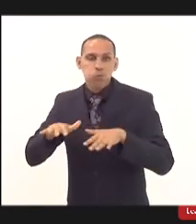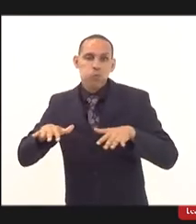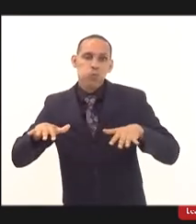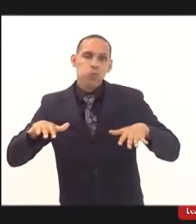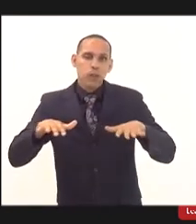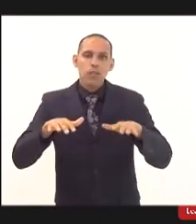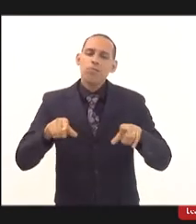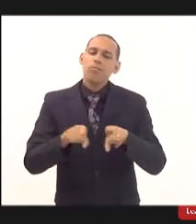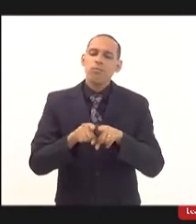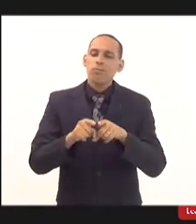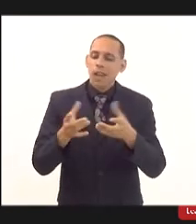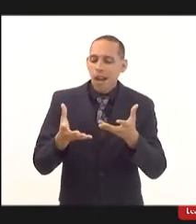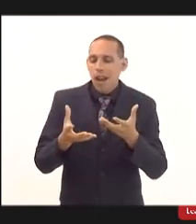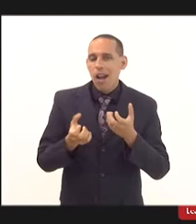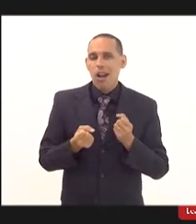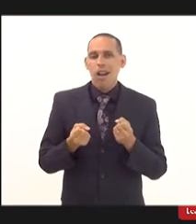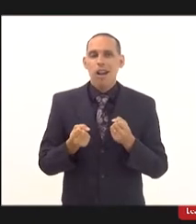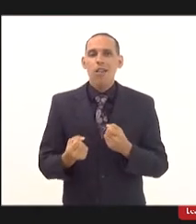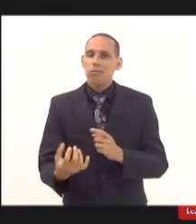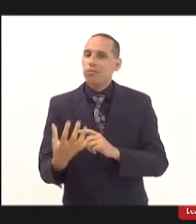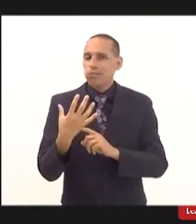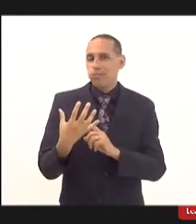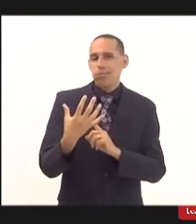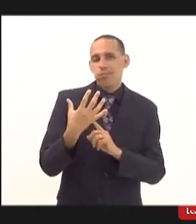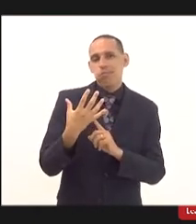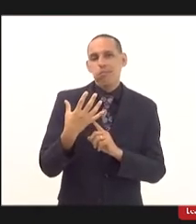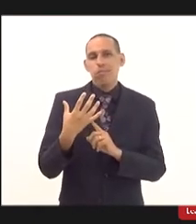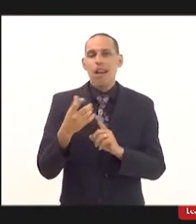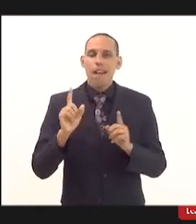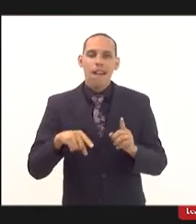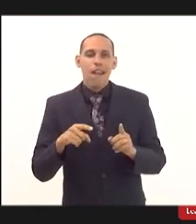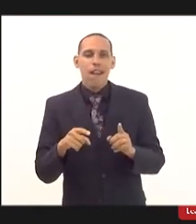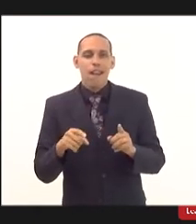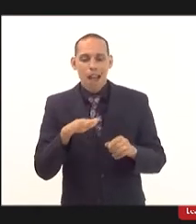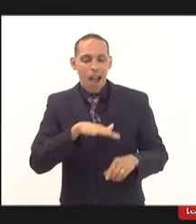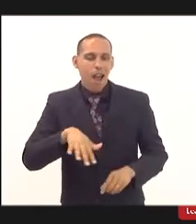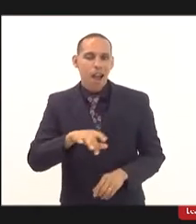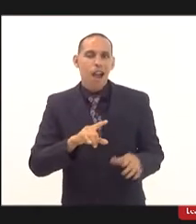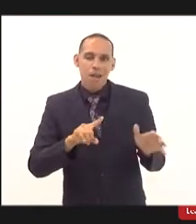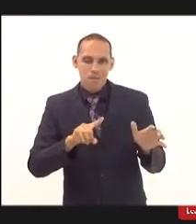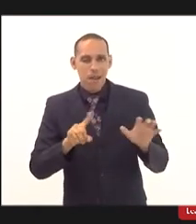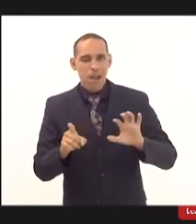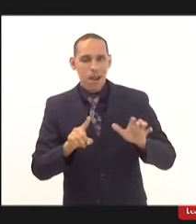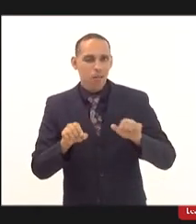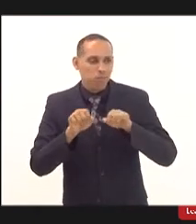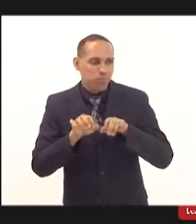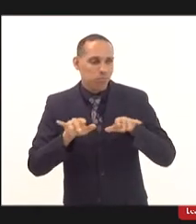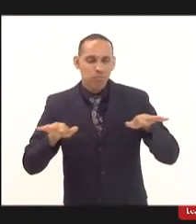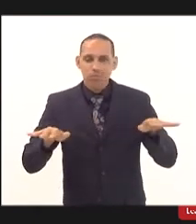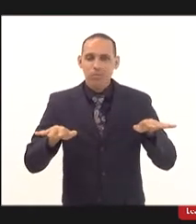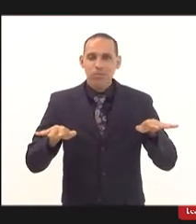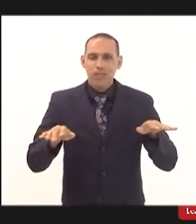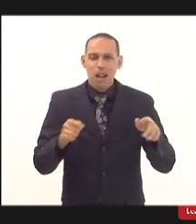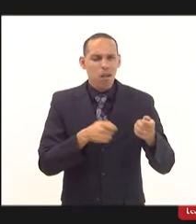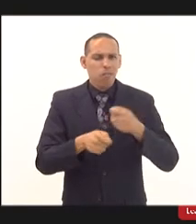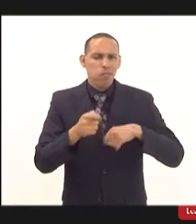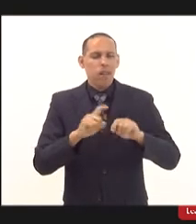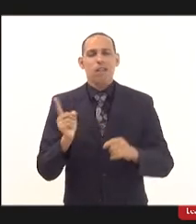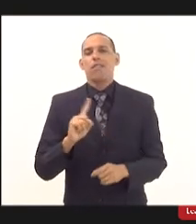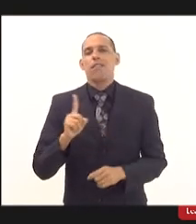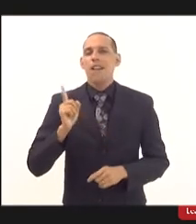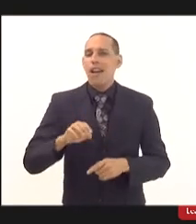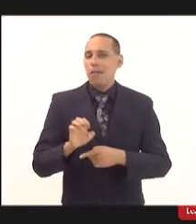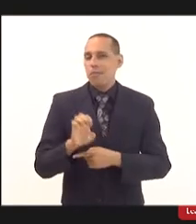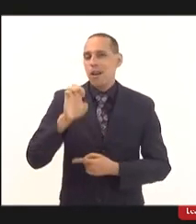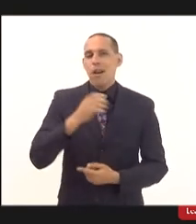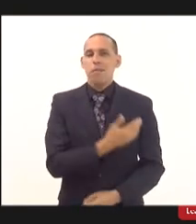influenciados neste Campo da radiodifusão na é no campo não comercial no campo